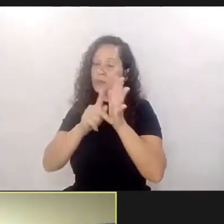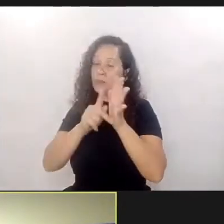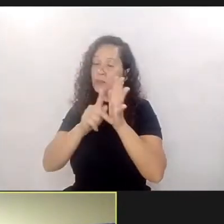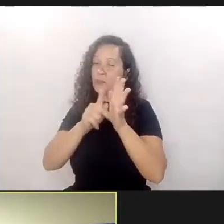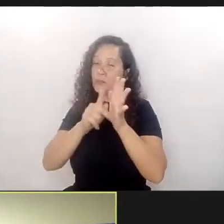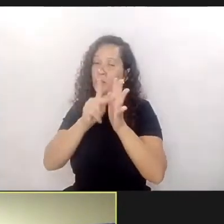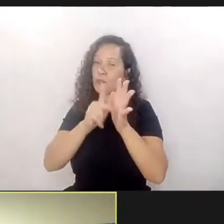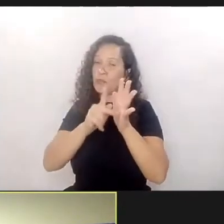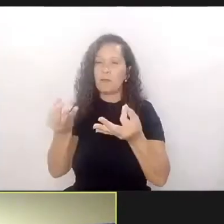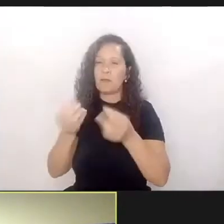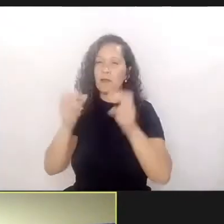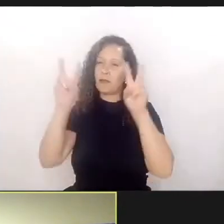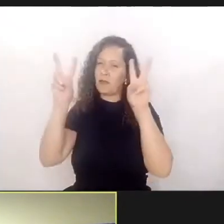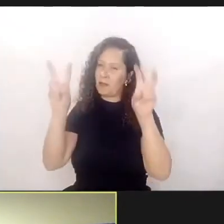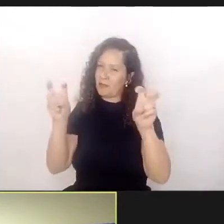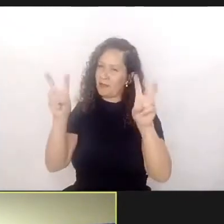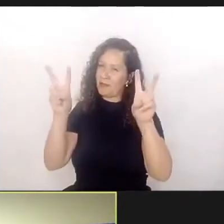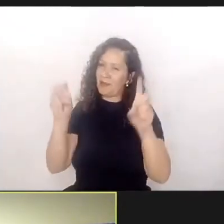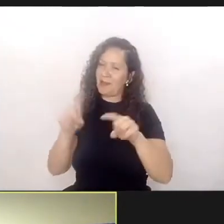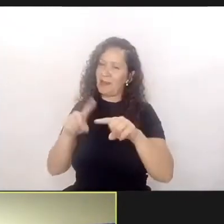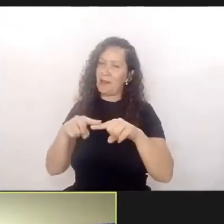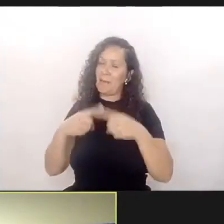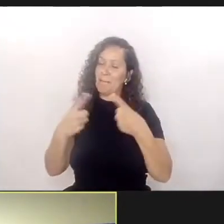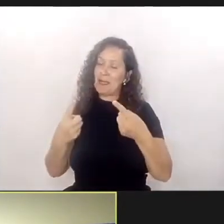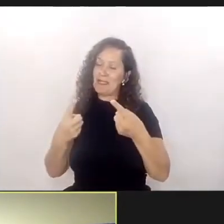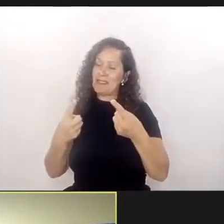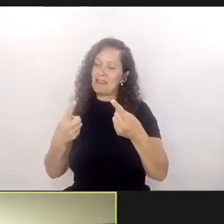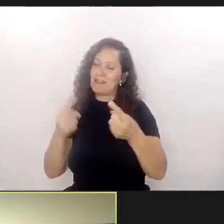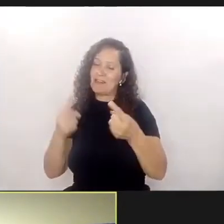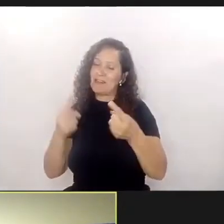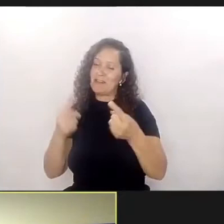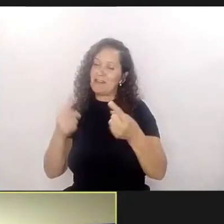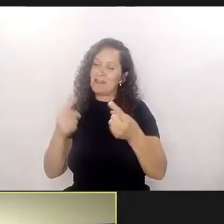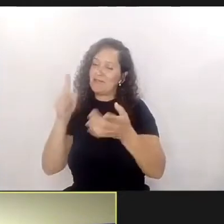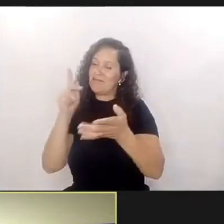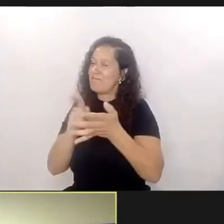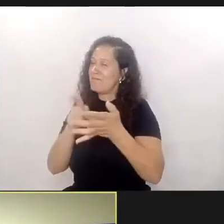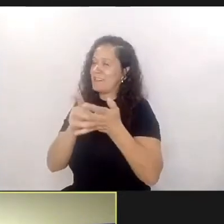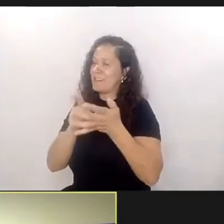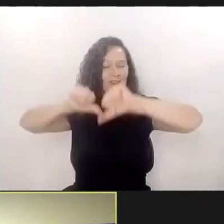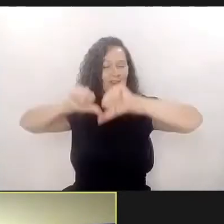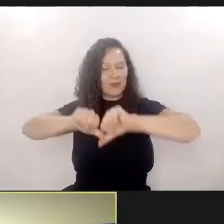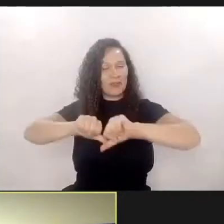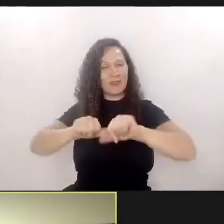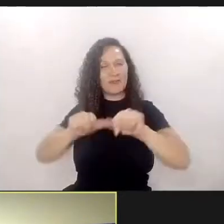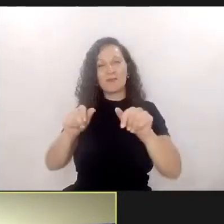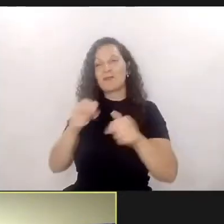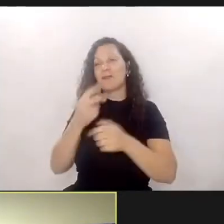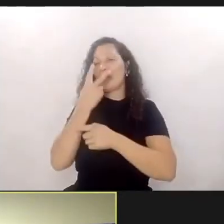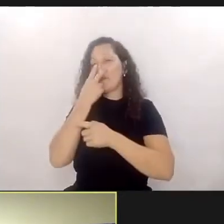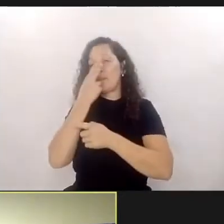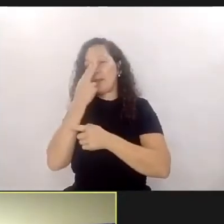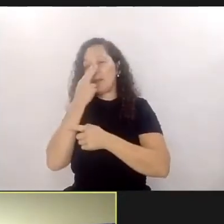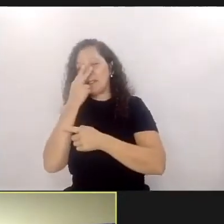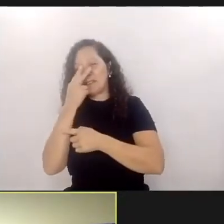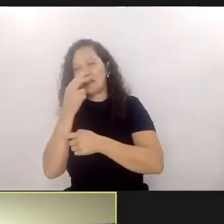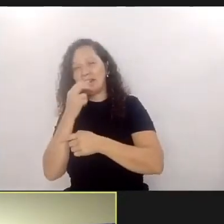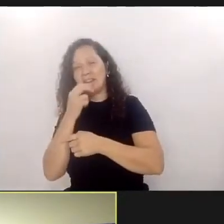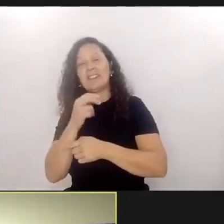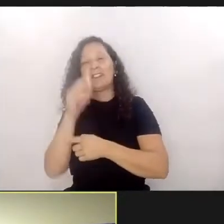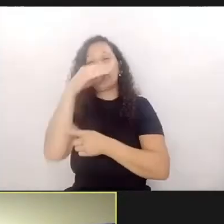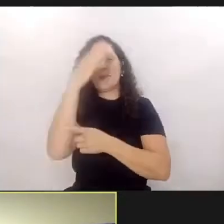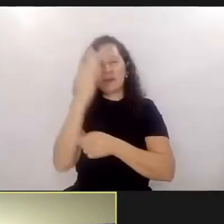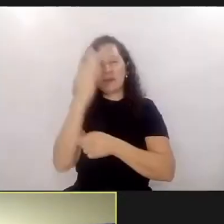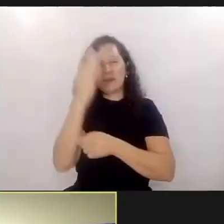uma realidade catastrófica como no Brasil? Você falou do caráter de imaginar o